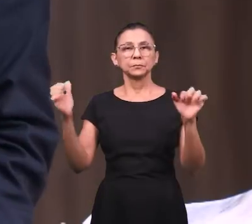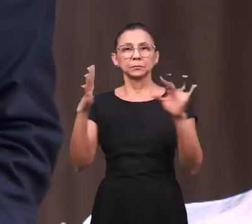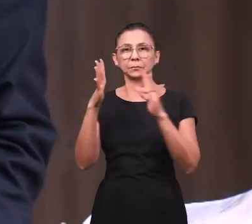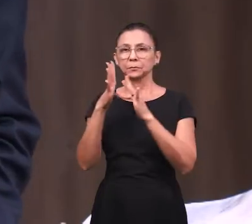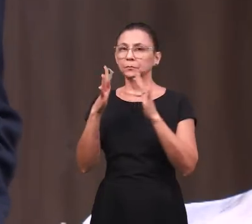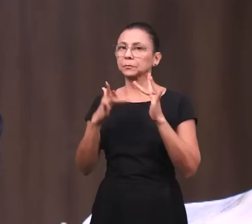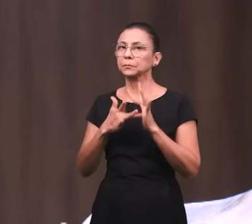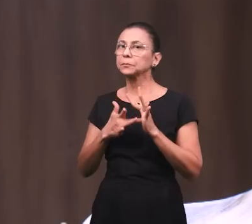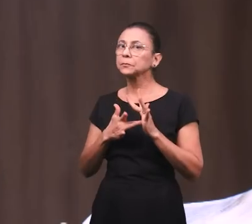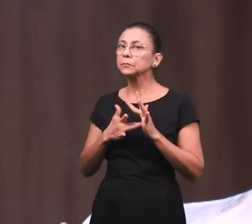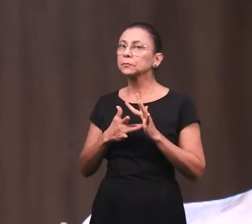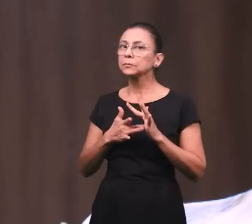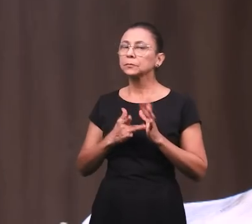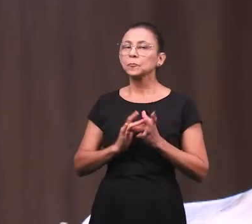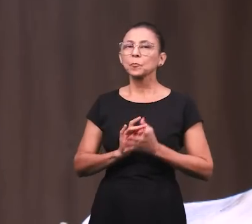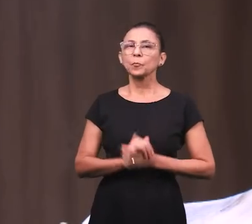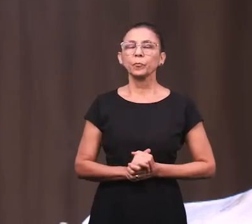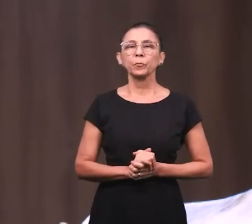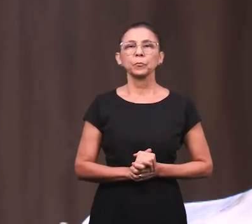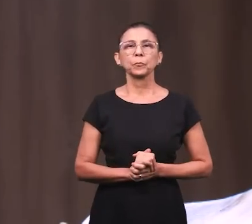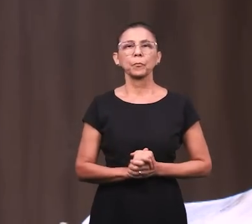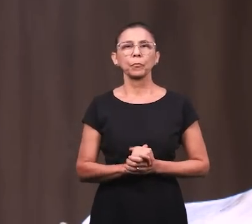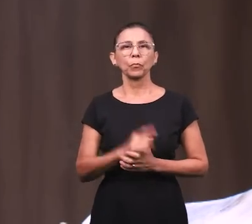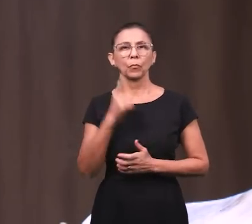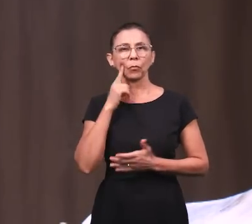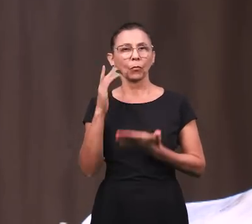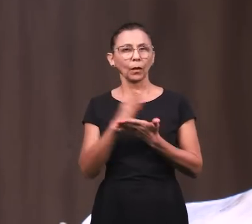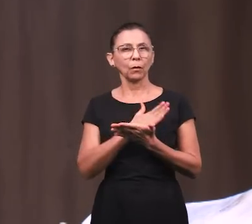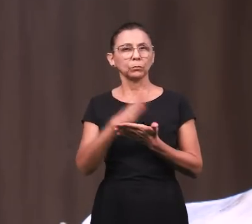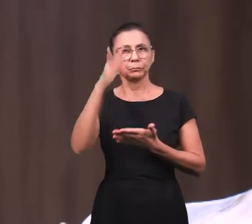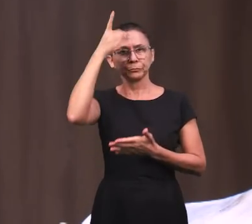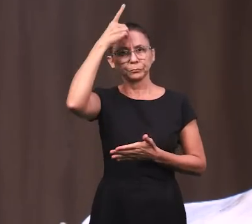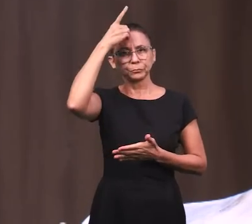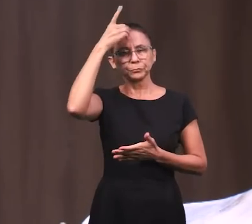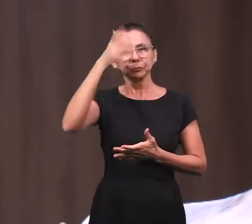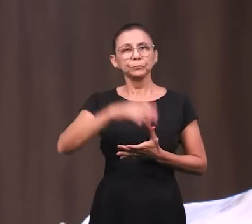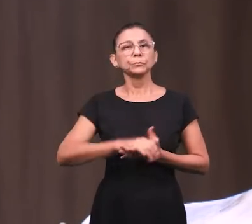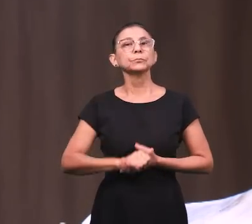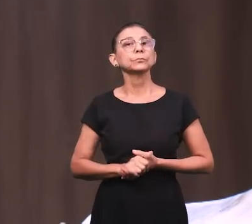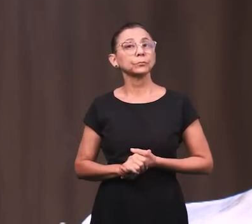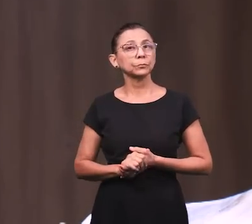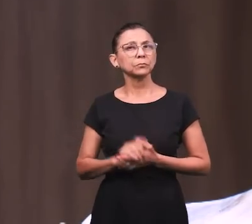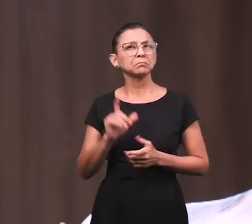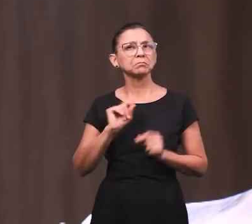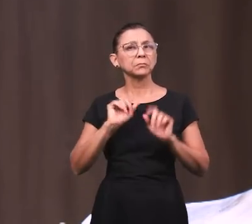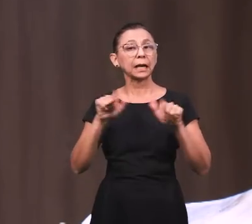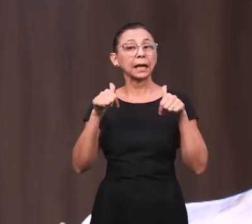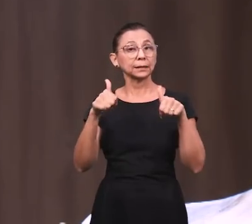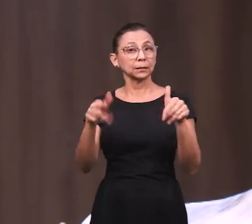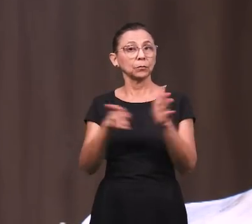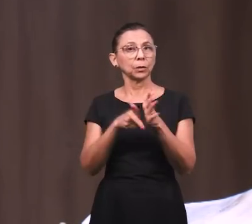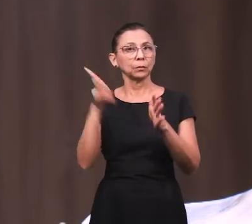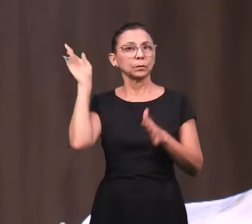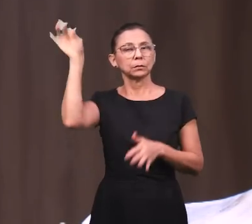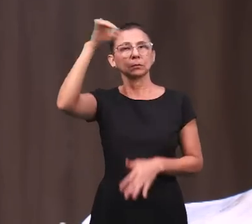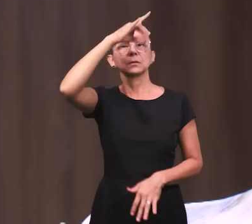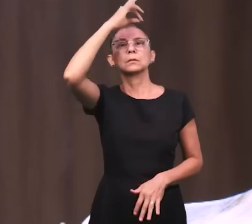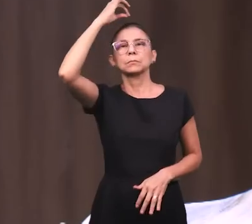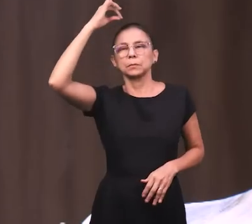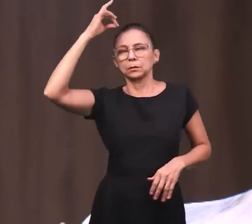conhecer. Glórias a Jesus. Nós vamos ainda ouvir mais alguns dons espirituais que são manifestações do Espírito